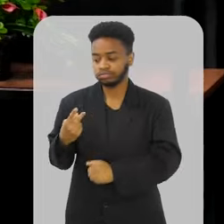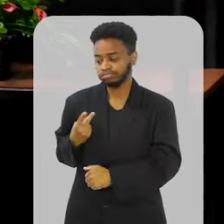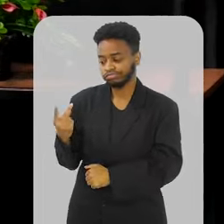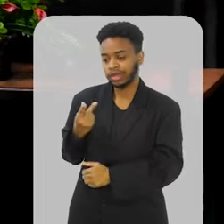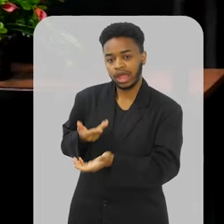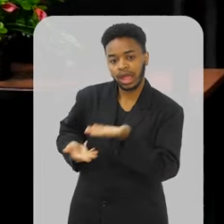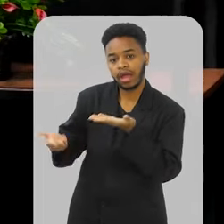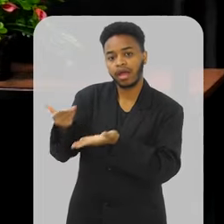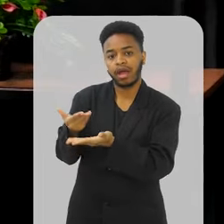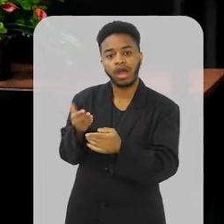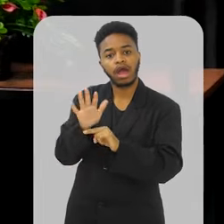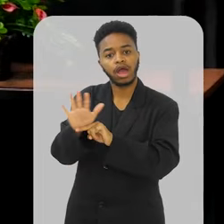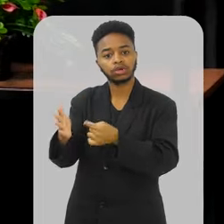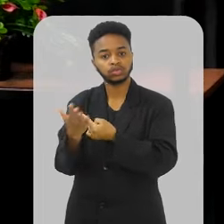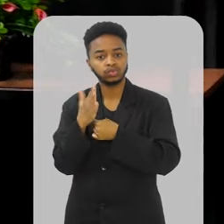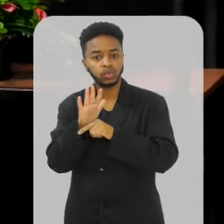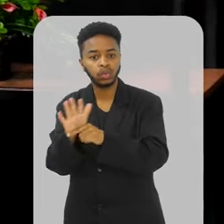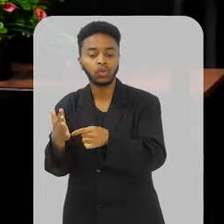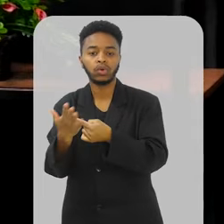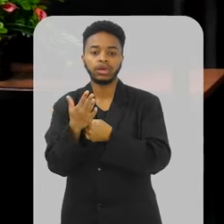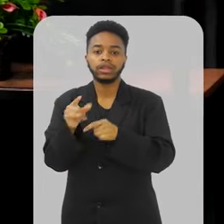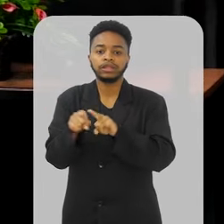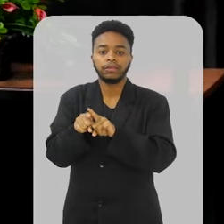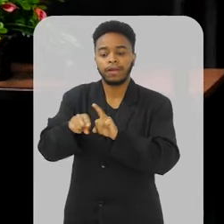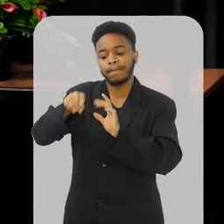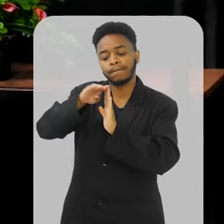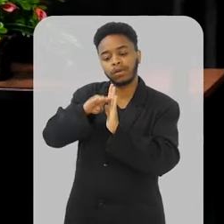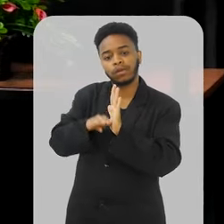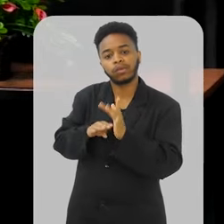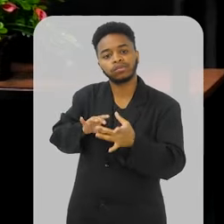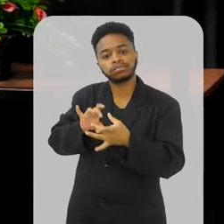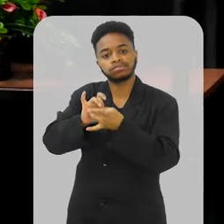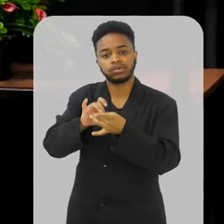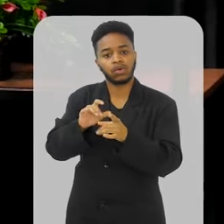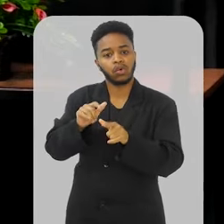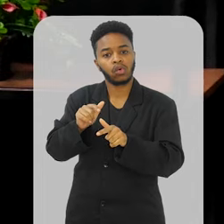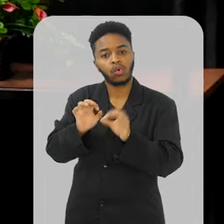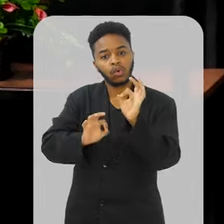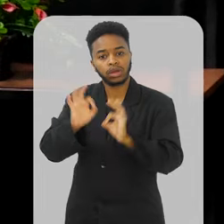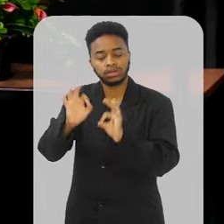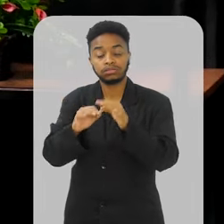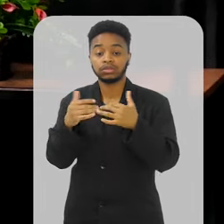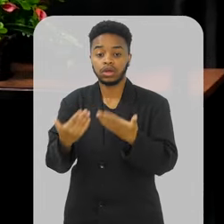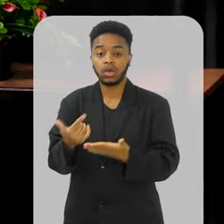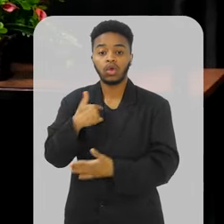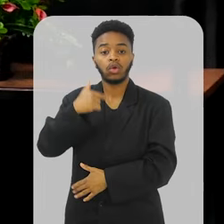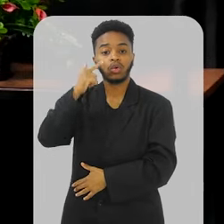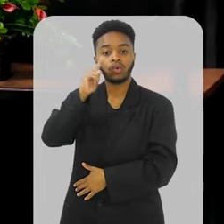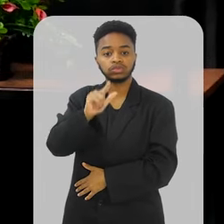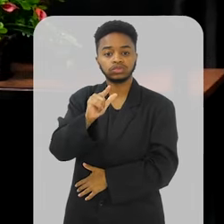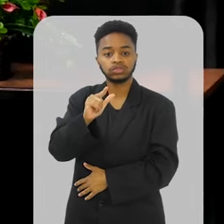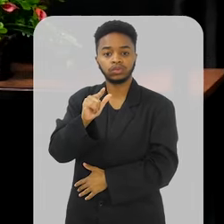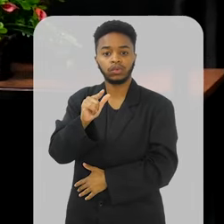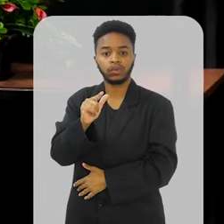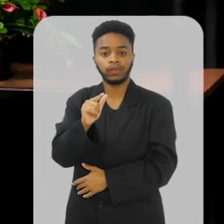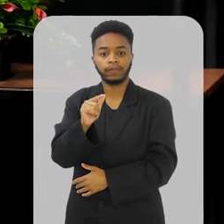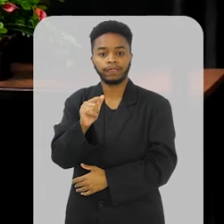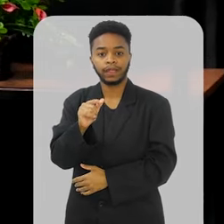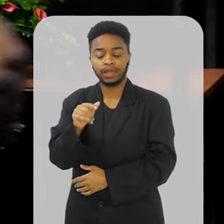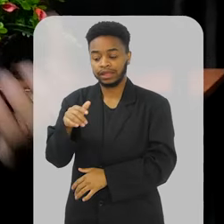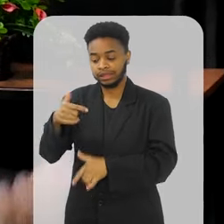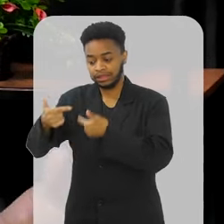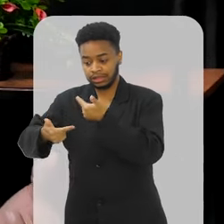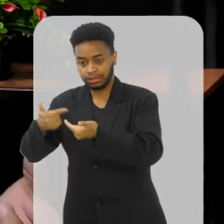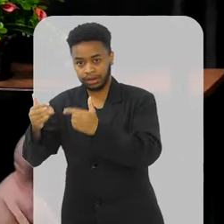ajudando vai fazendo Eh toda uma programação de modo que eu consiga conciliar as atividades para o que